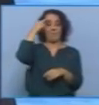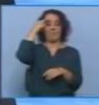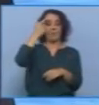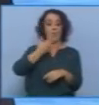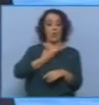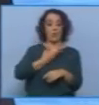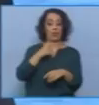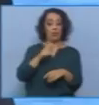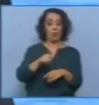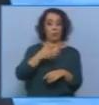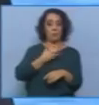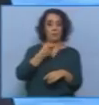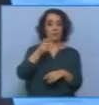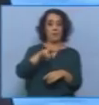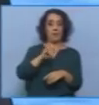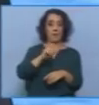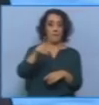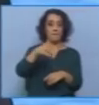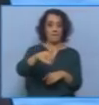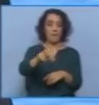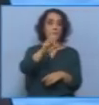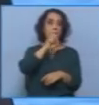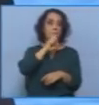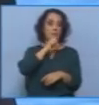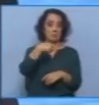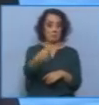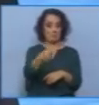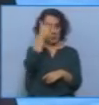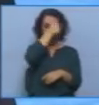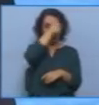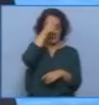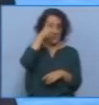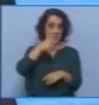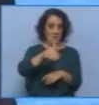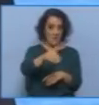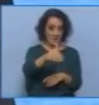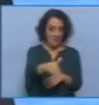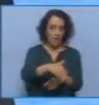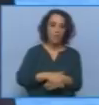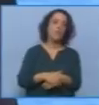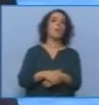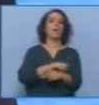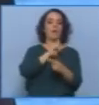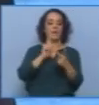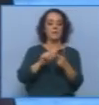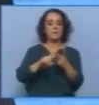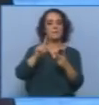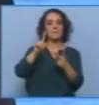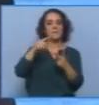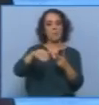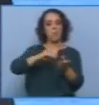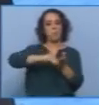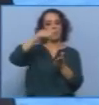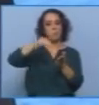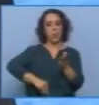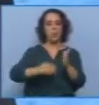ser ordenado bispo neste domingo, ao recordarmos que toma posse da